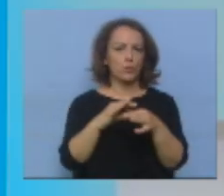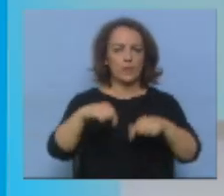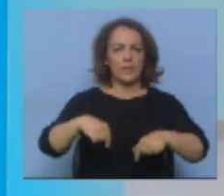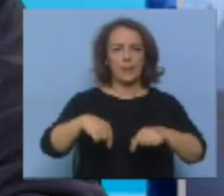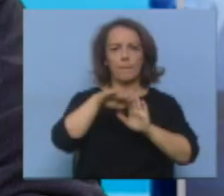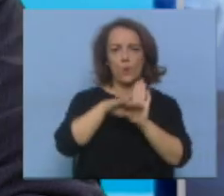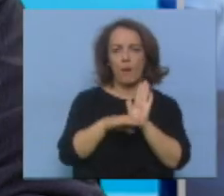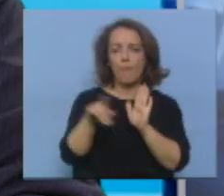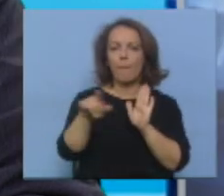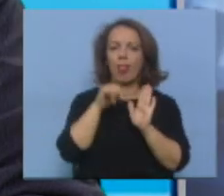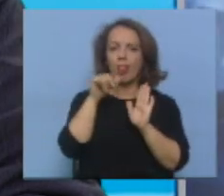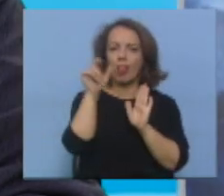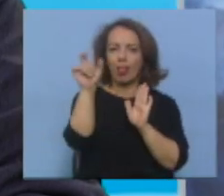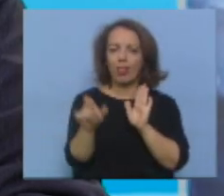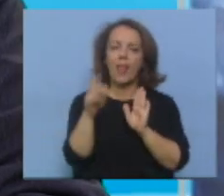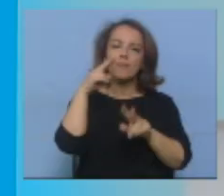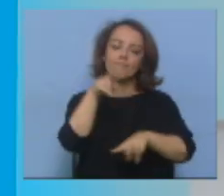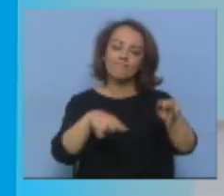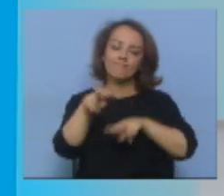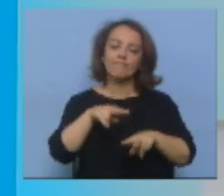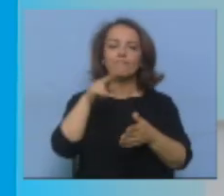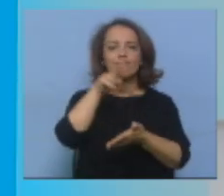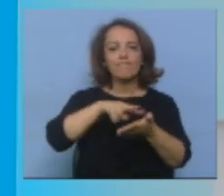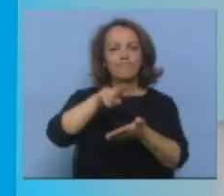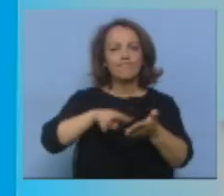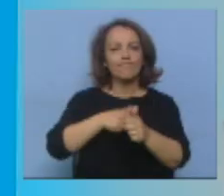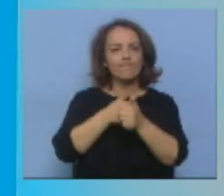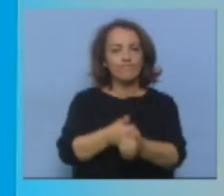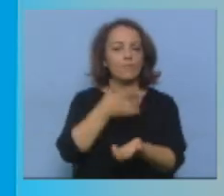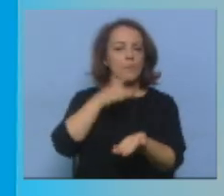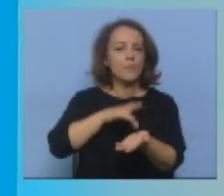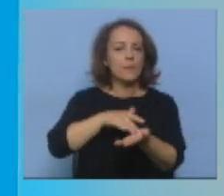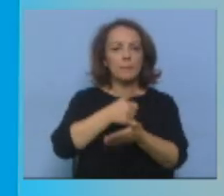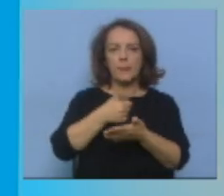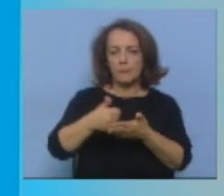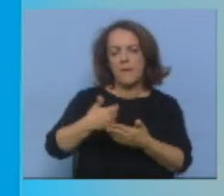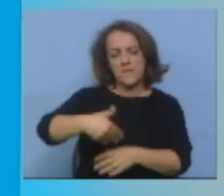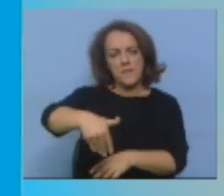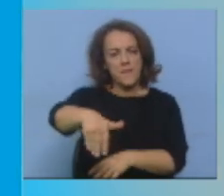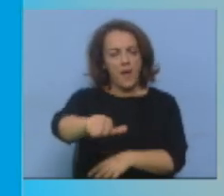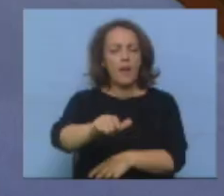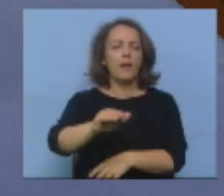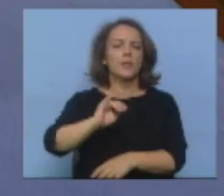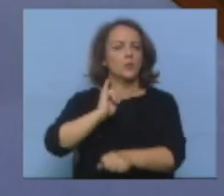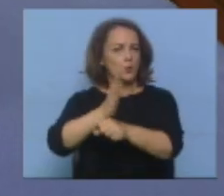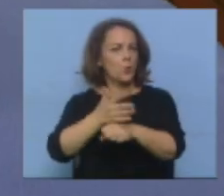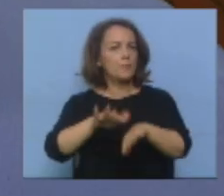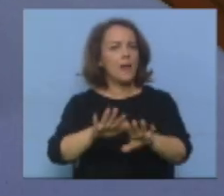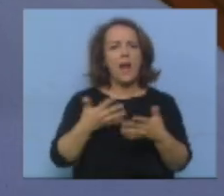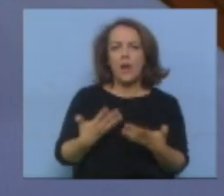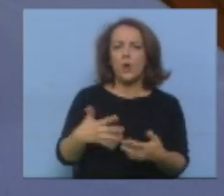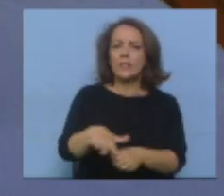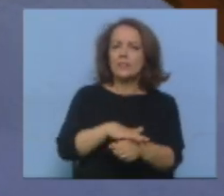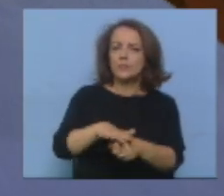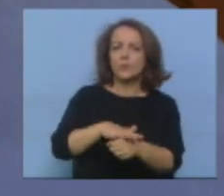para as análises, a leituras da Bíblia, que também iremos fazer noutra ocasião, mas nesta circunstância gostava